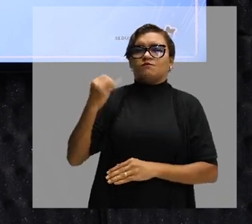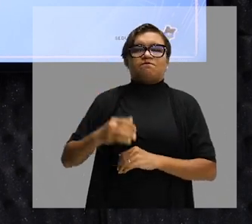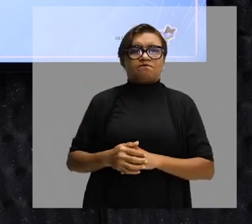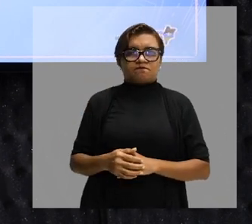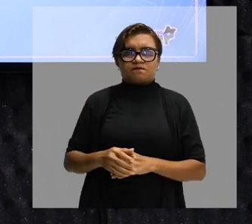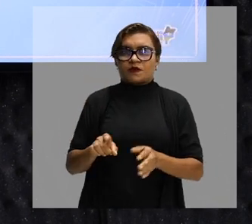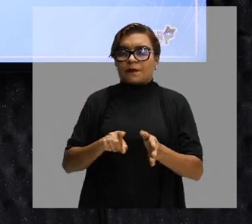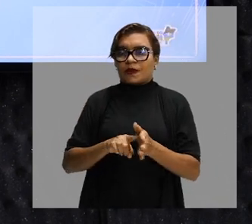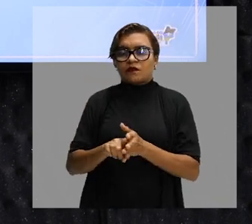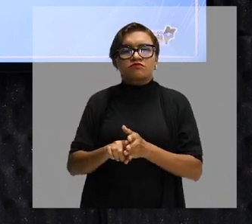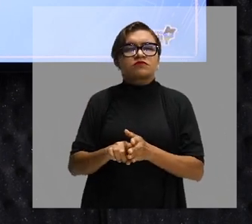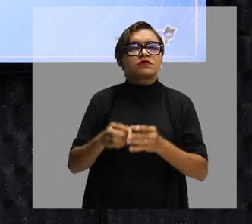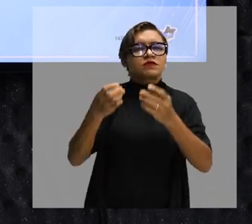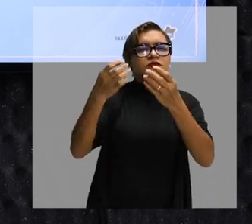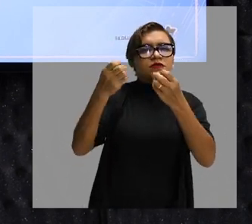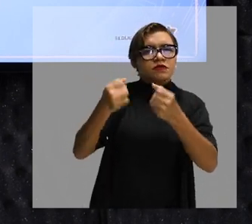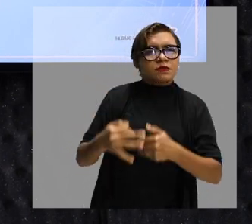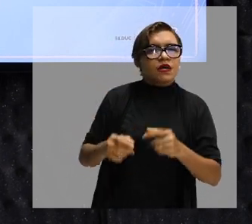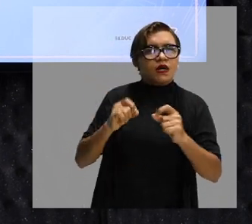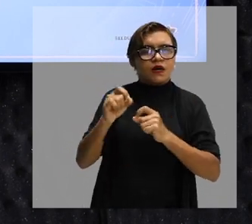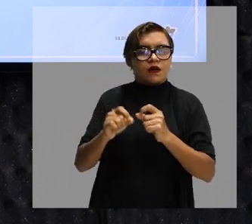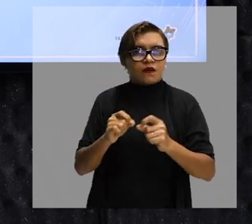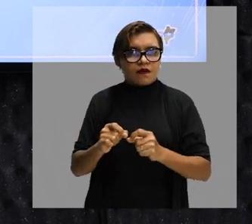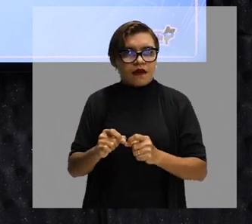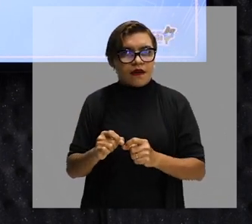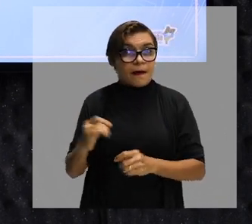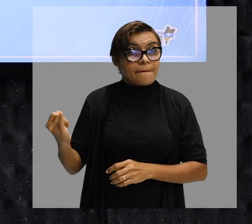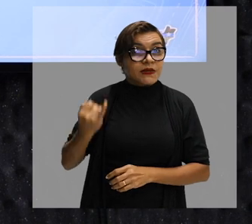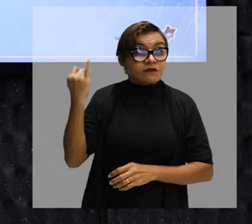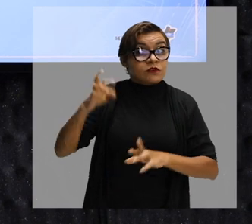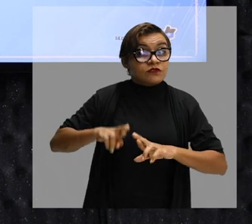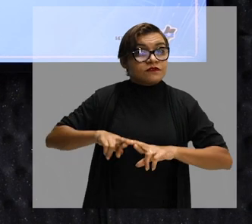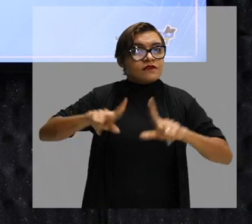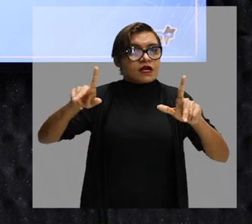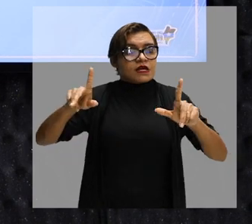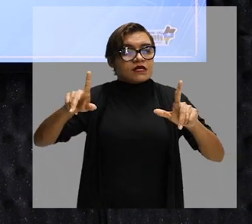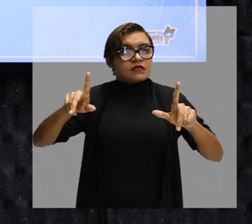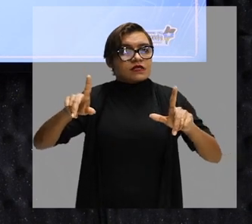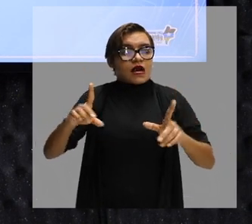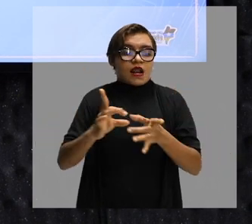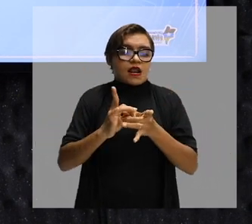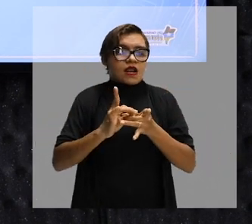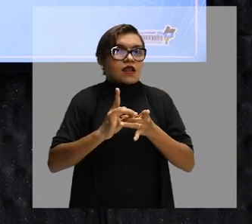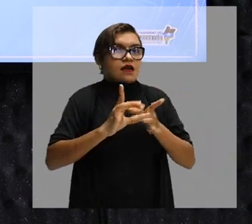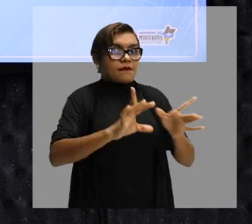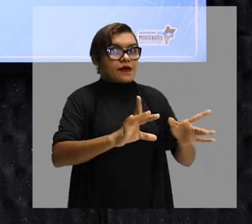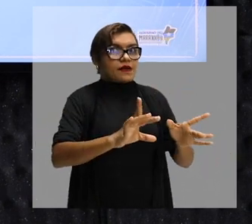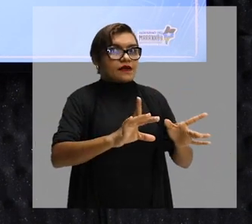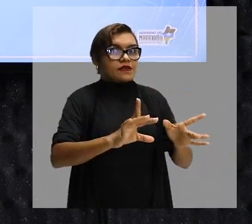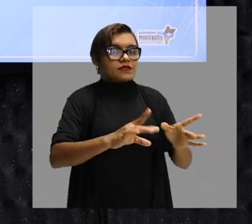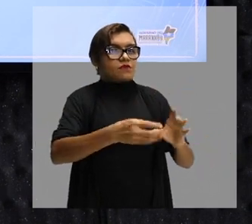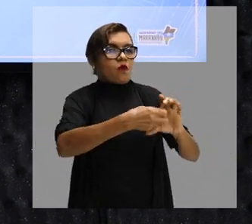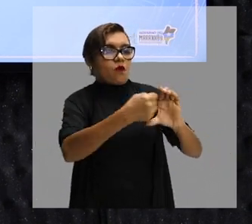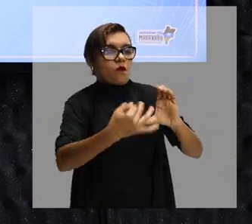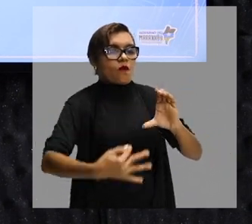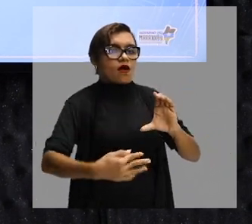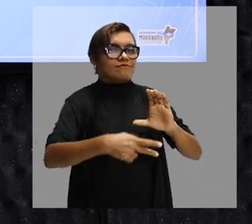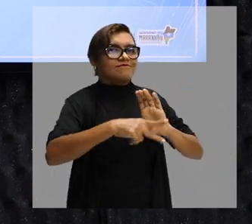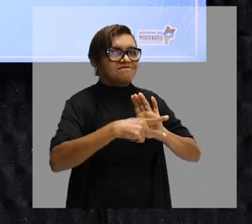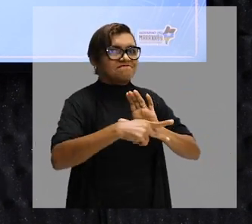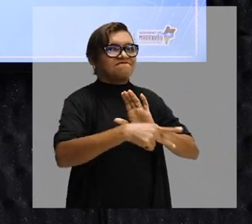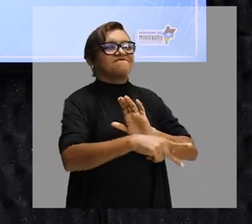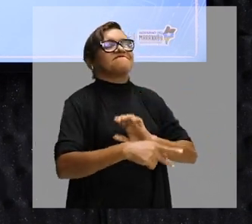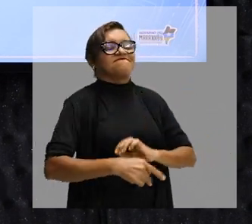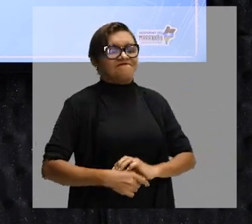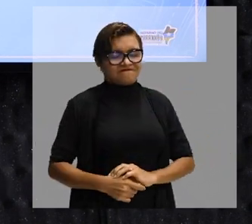questão quer é que você pegue a principal diferença entre liberalismo, então é uma característica necessariamente do